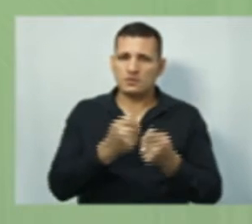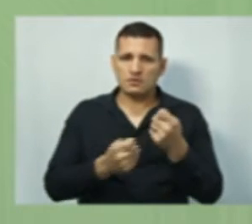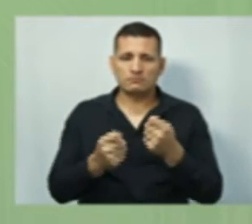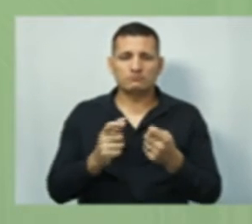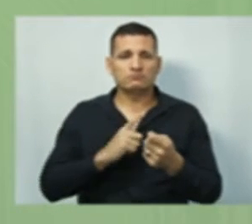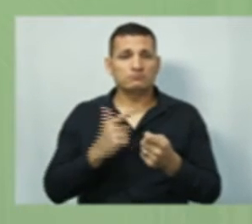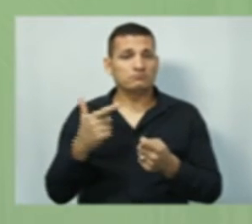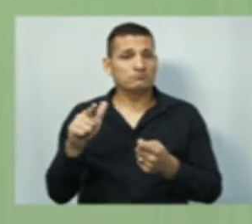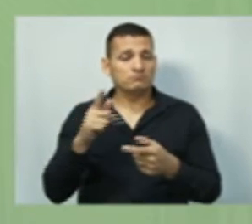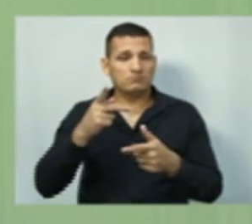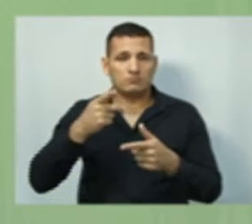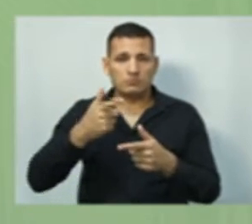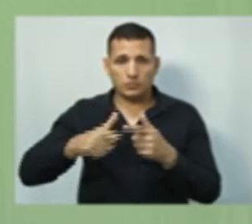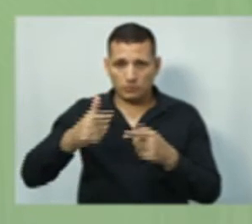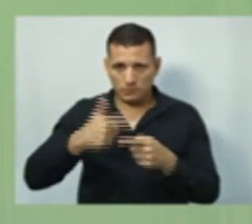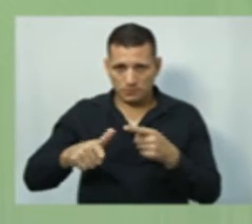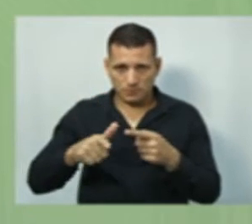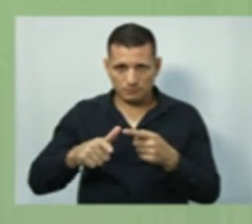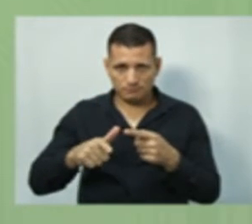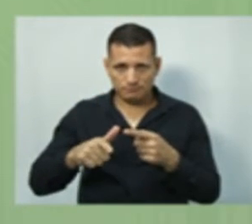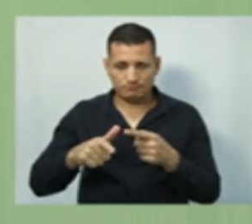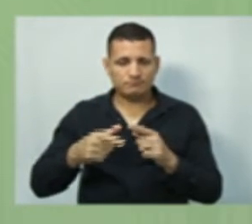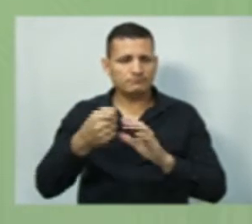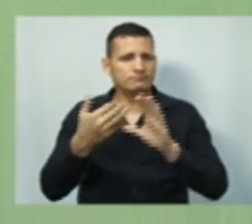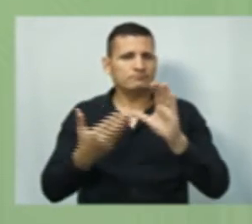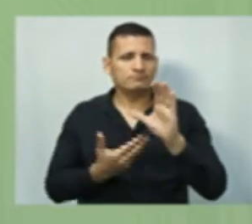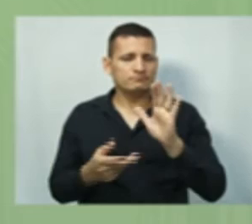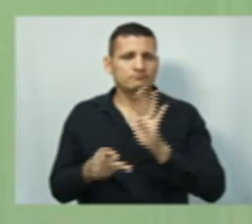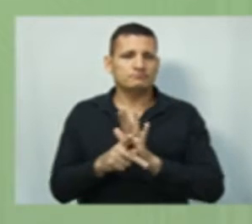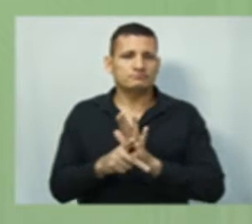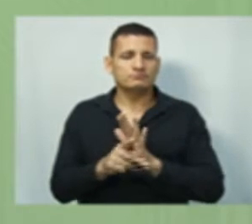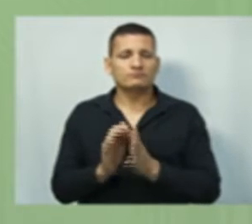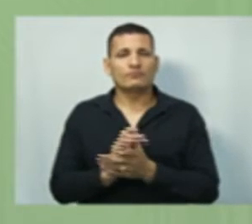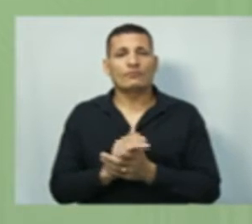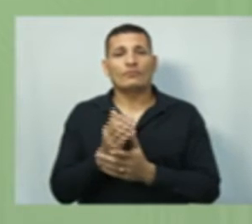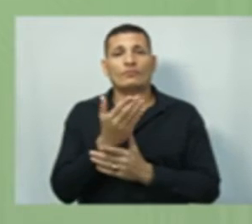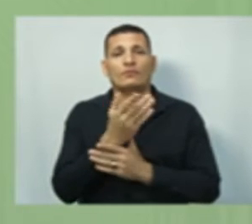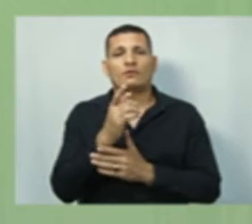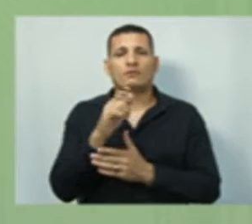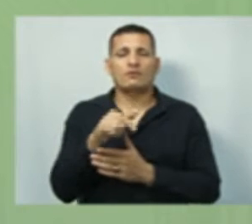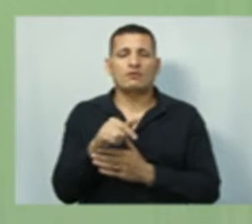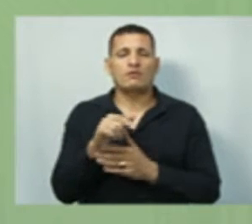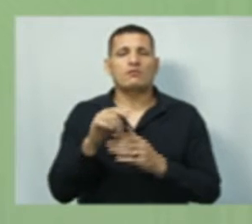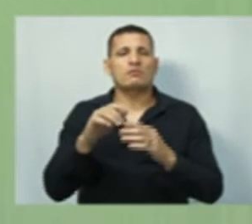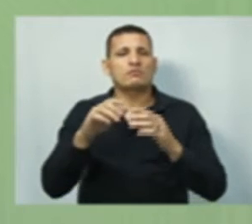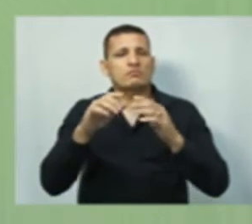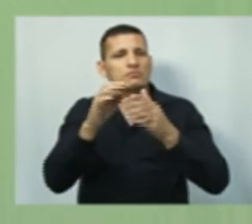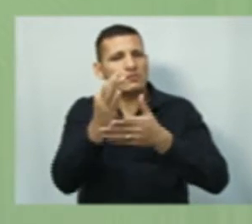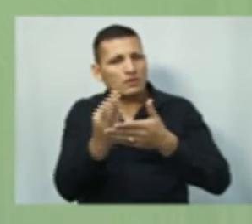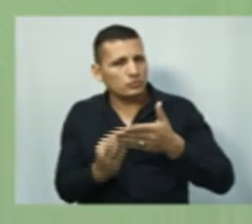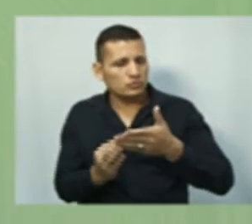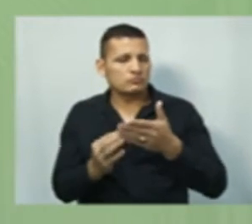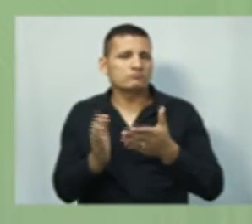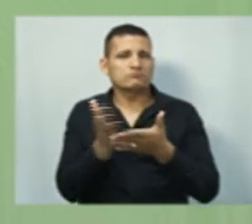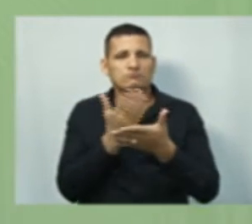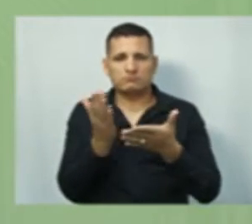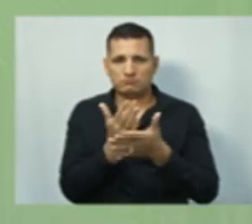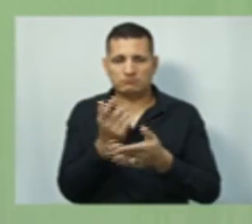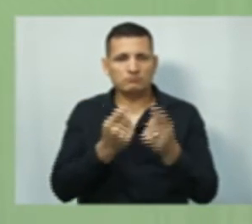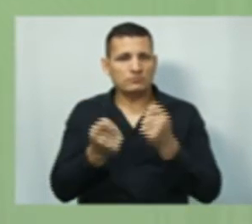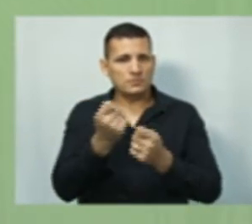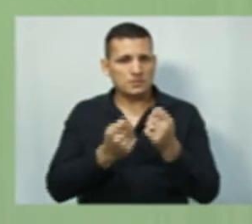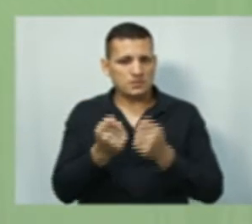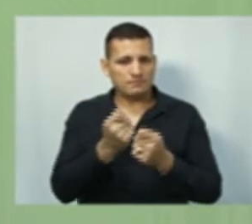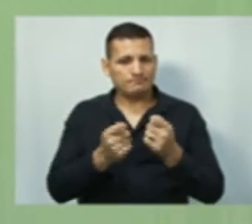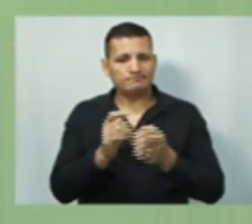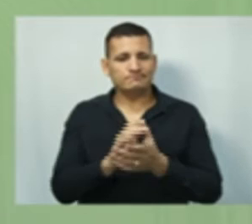específicos que as caracteriza. Essa é uma parte do texto de Manual de Economia do Fochetti,